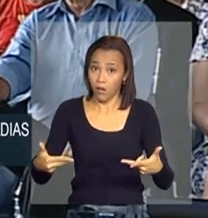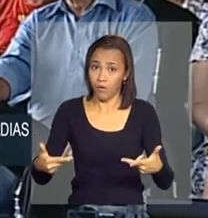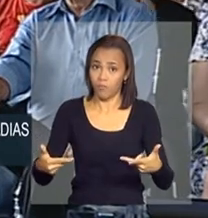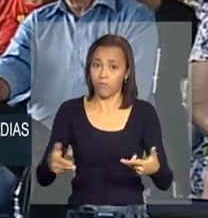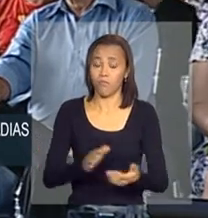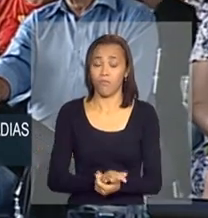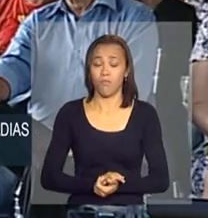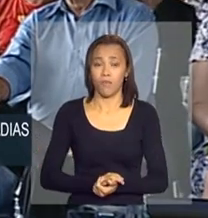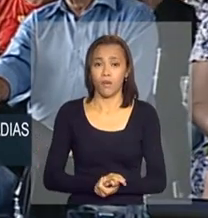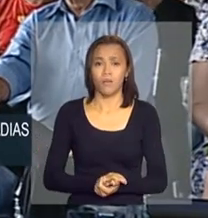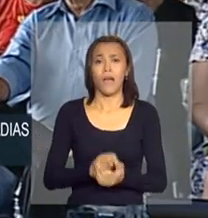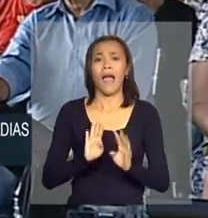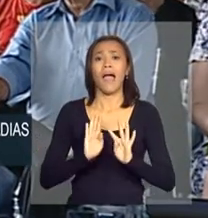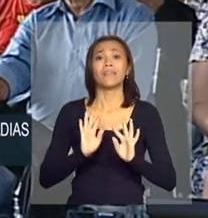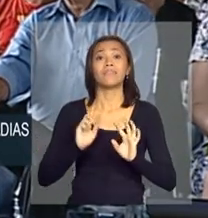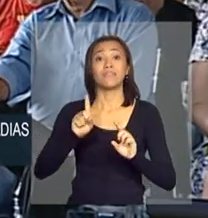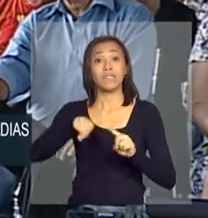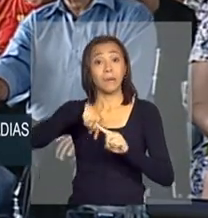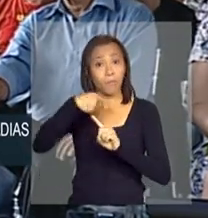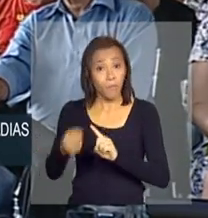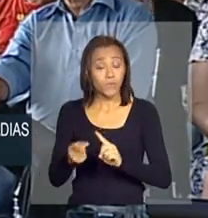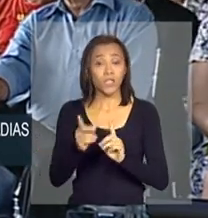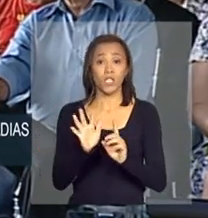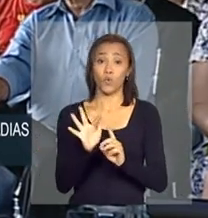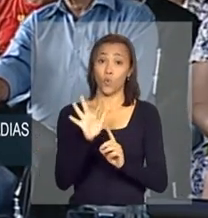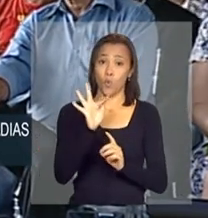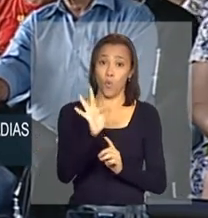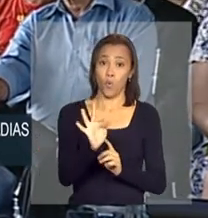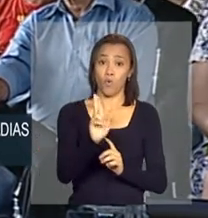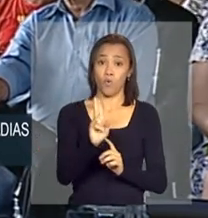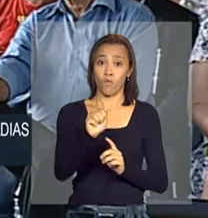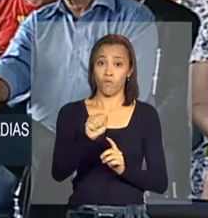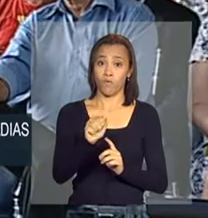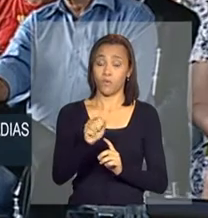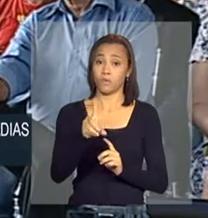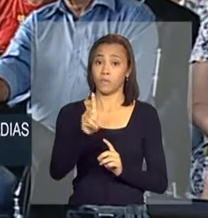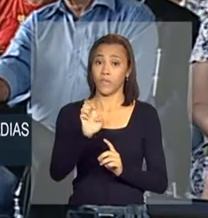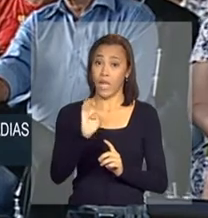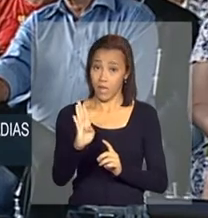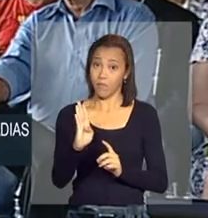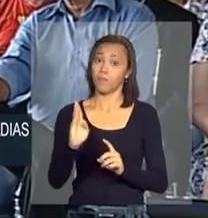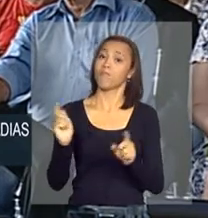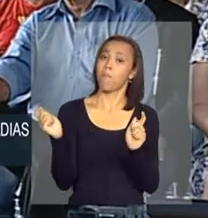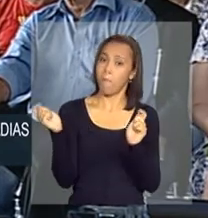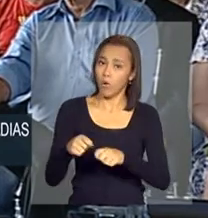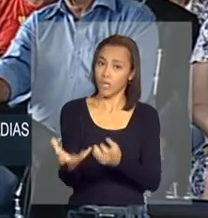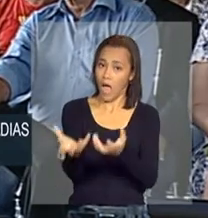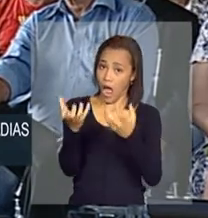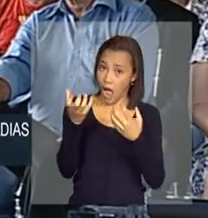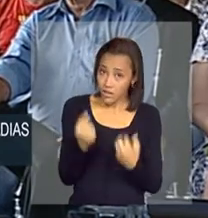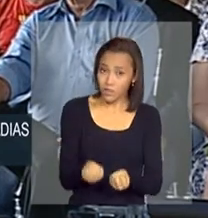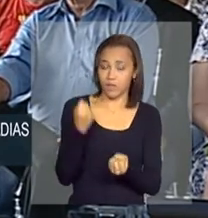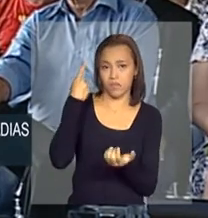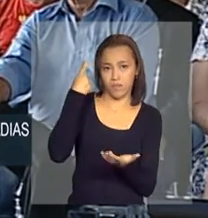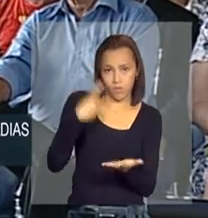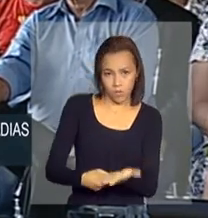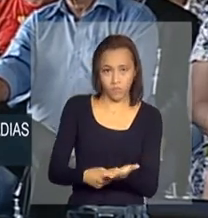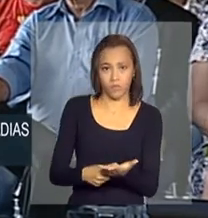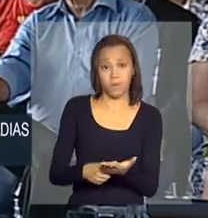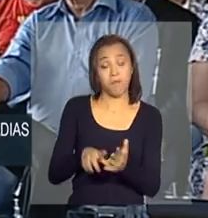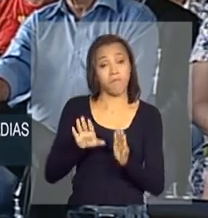custeio até que o fundeb banco e o custeio mas aí Prefeito tem uma coisa a